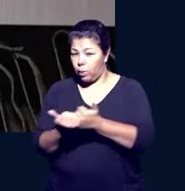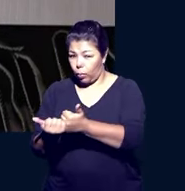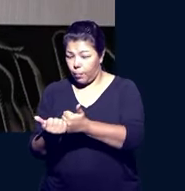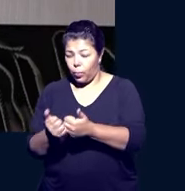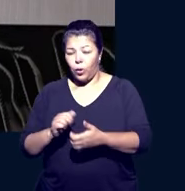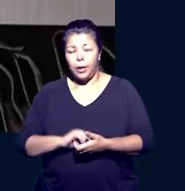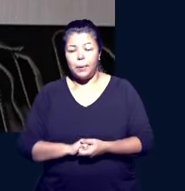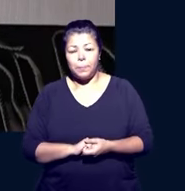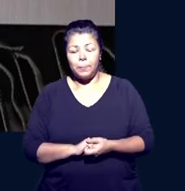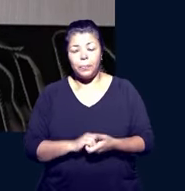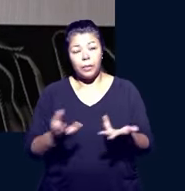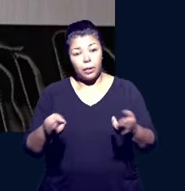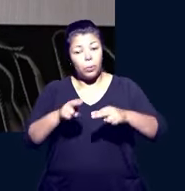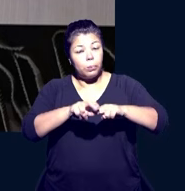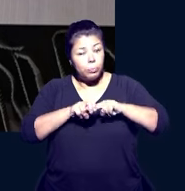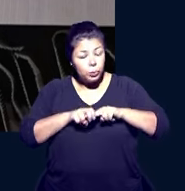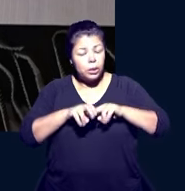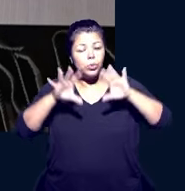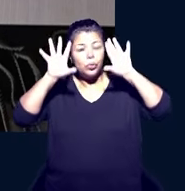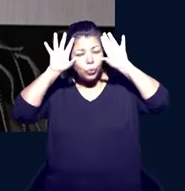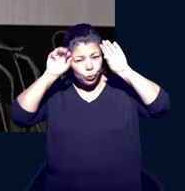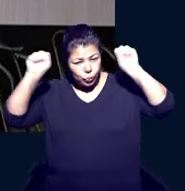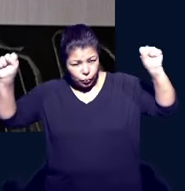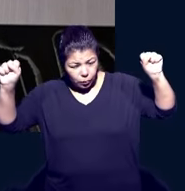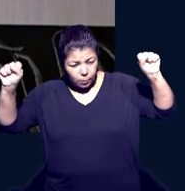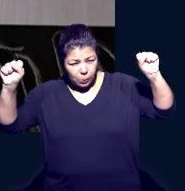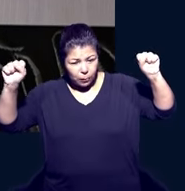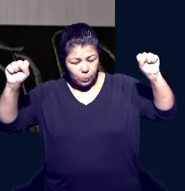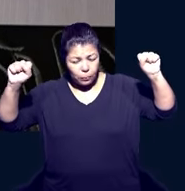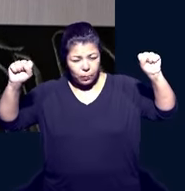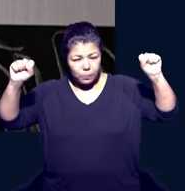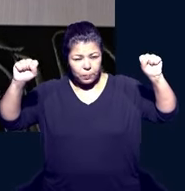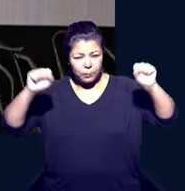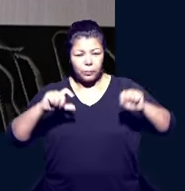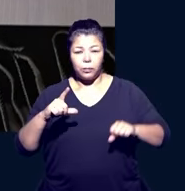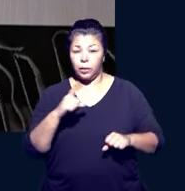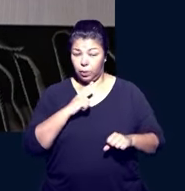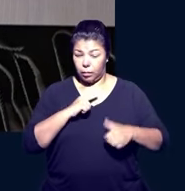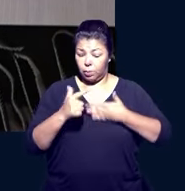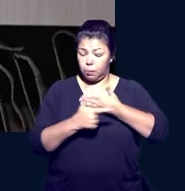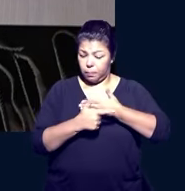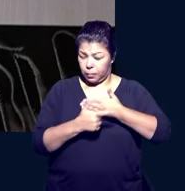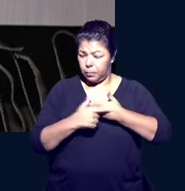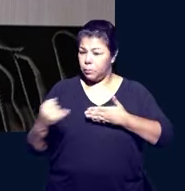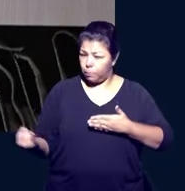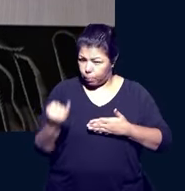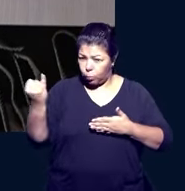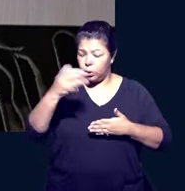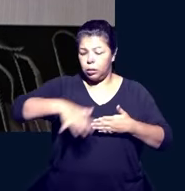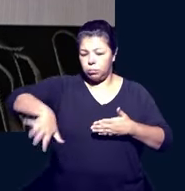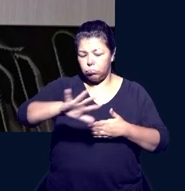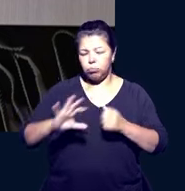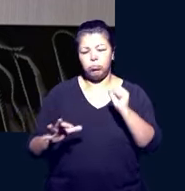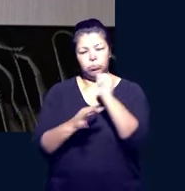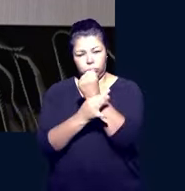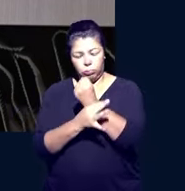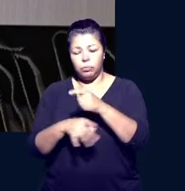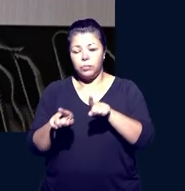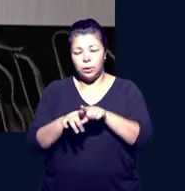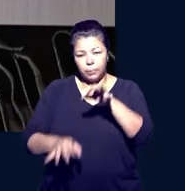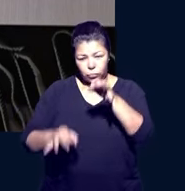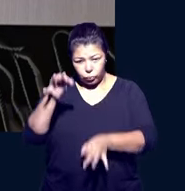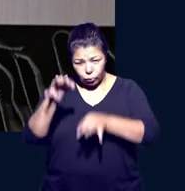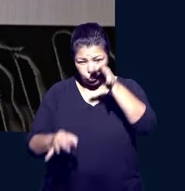área Portanto o Supremo ele tem um papel muito importante na segurança jurídica e cumpre a